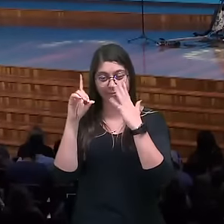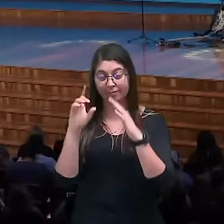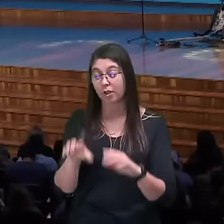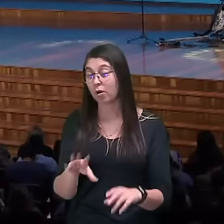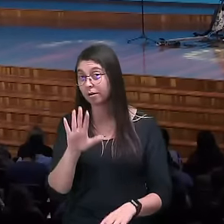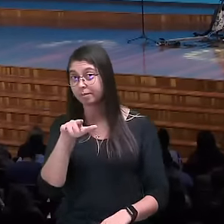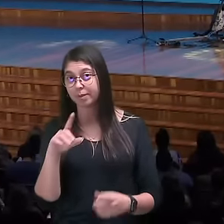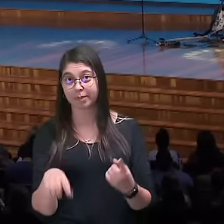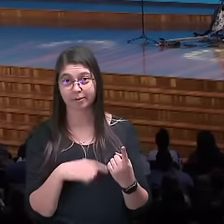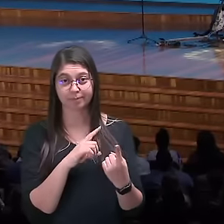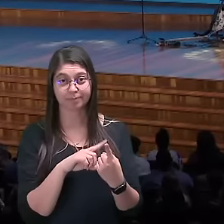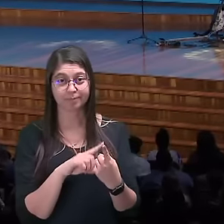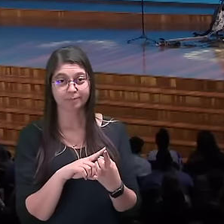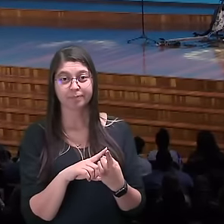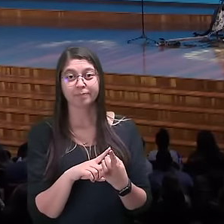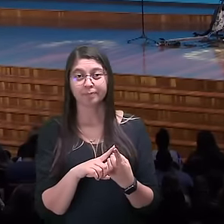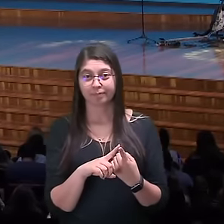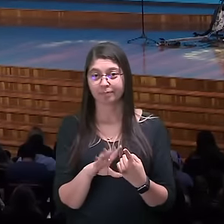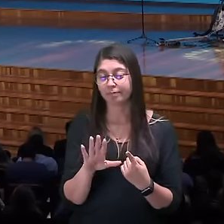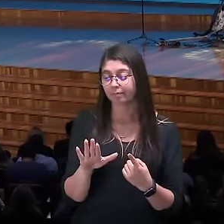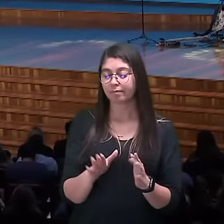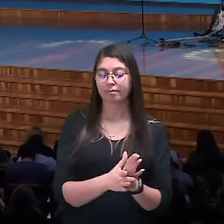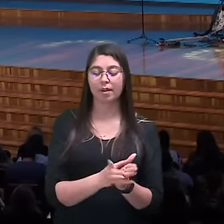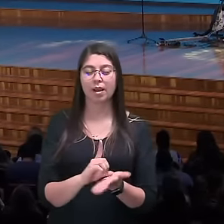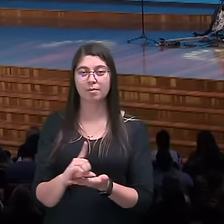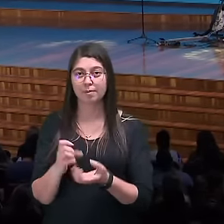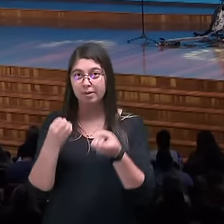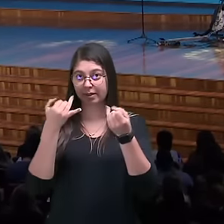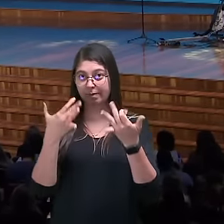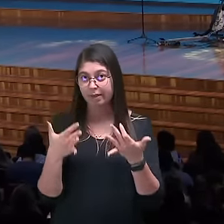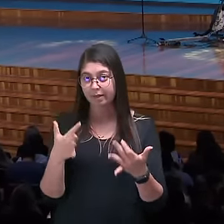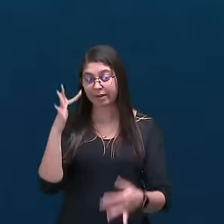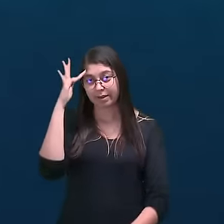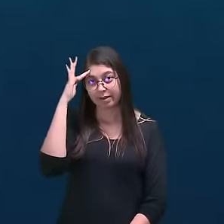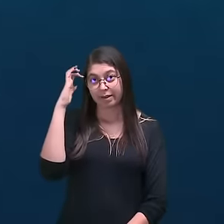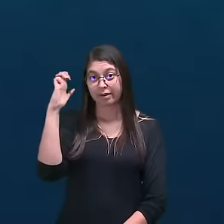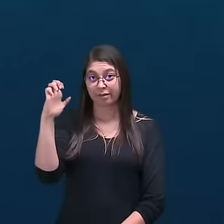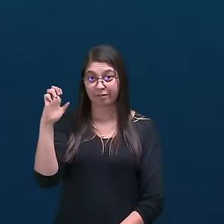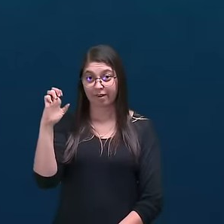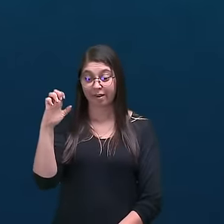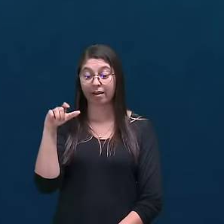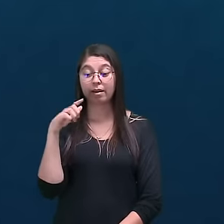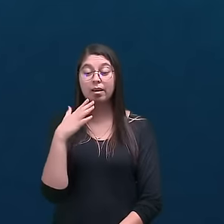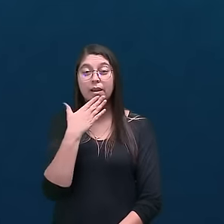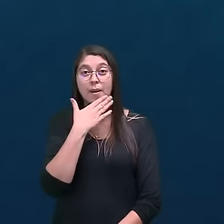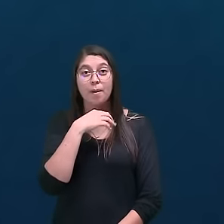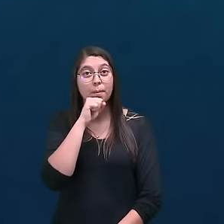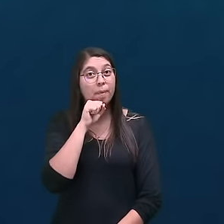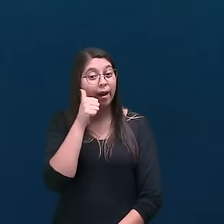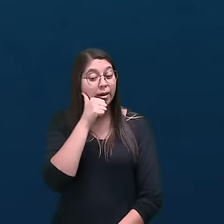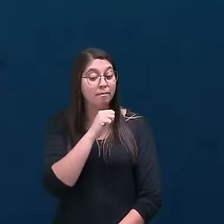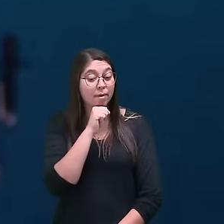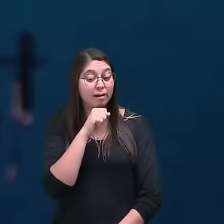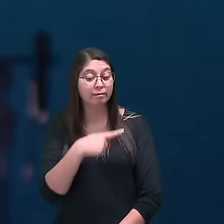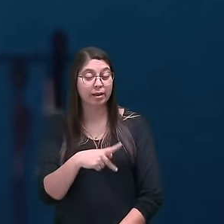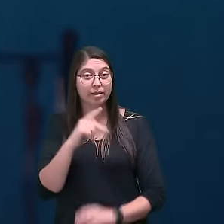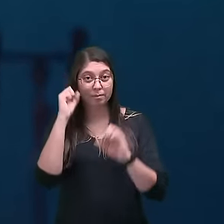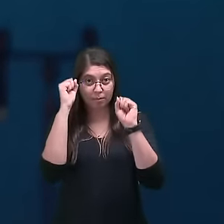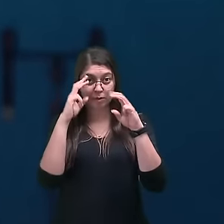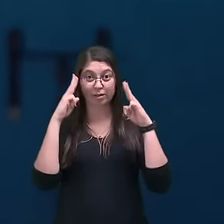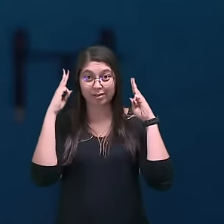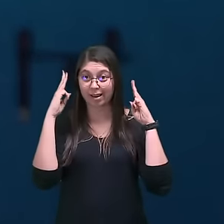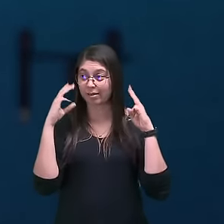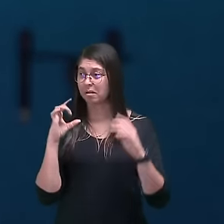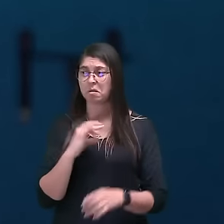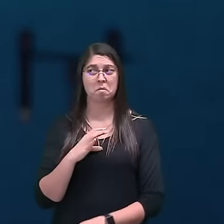Primeiro, fala la Bíblia que por la fé o pai e a mãe de Moisés não temieron el decreto do rei,